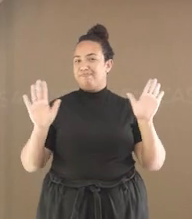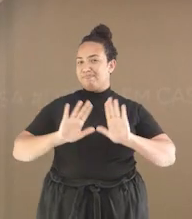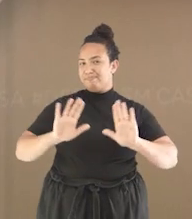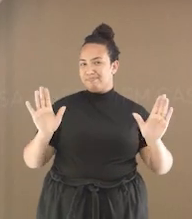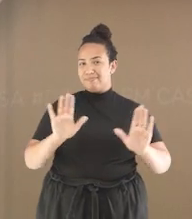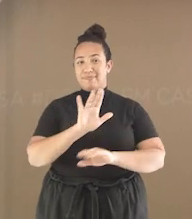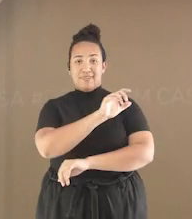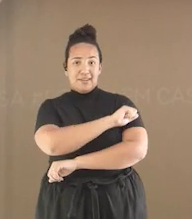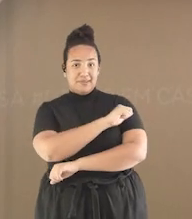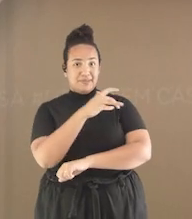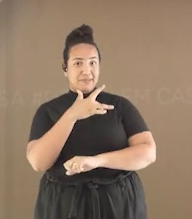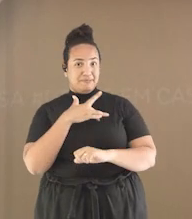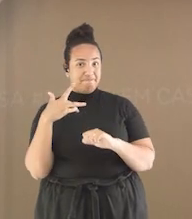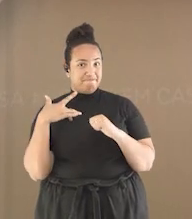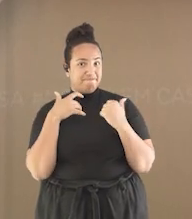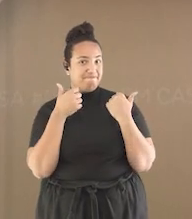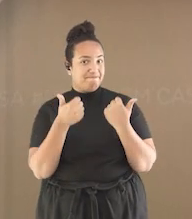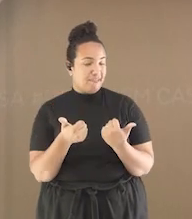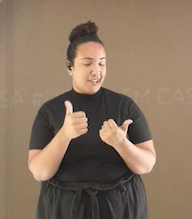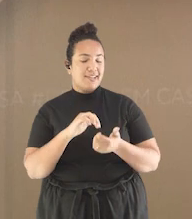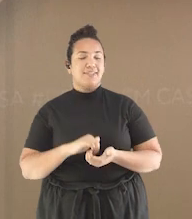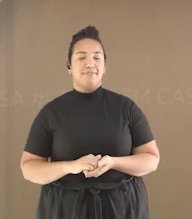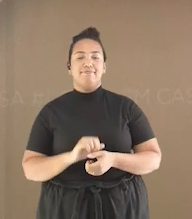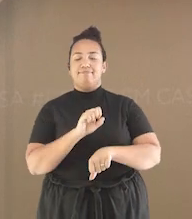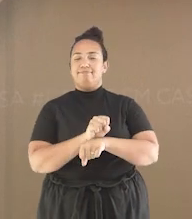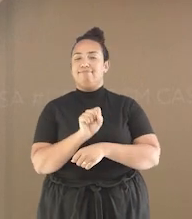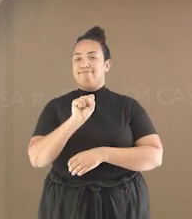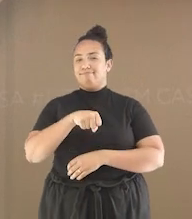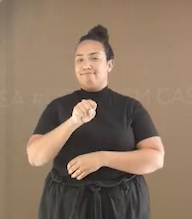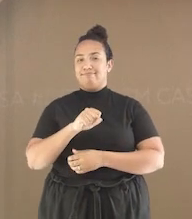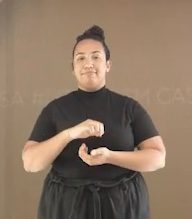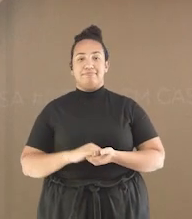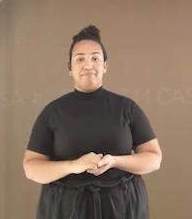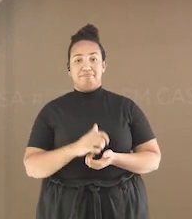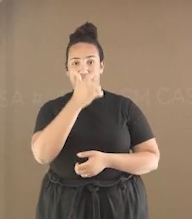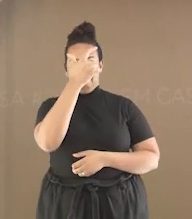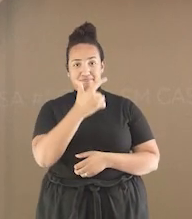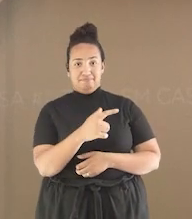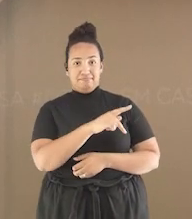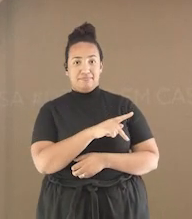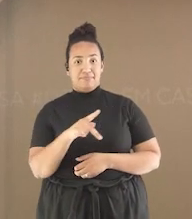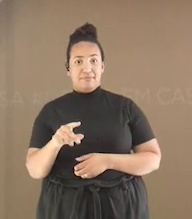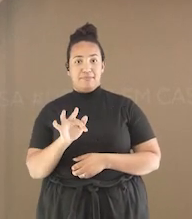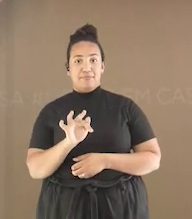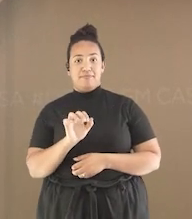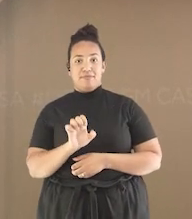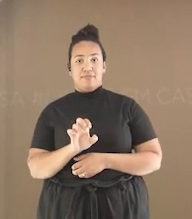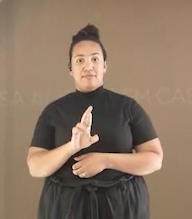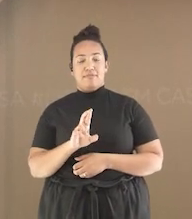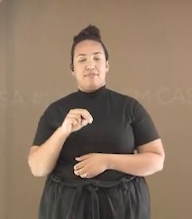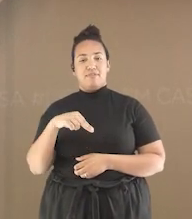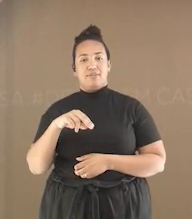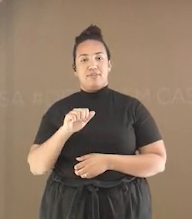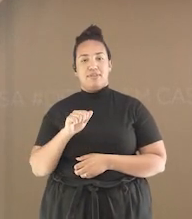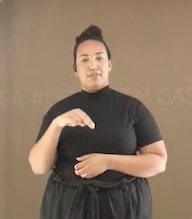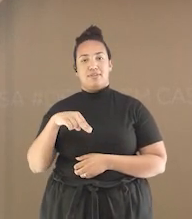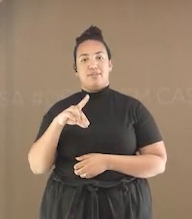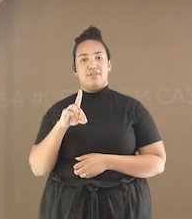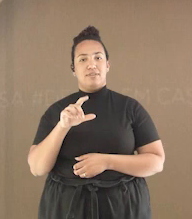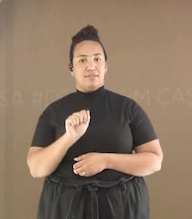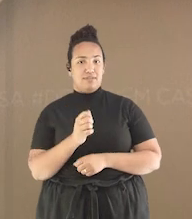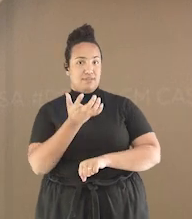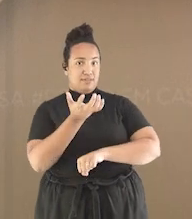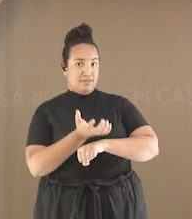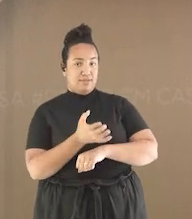Olá, estudantes, tudo bem com vocês? Eu espero que sim. Eu sou Fernanda Rodrigues, professora de língua